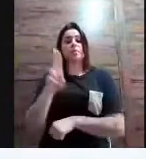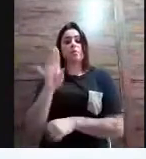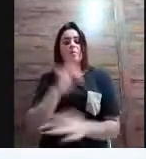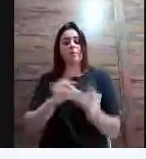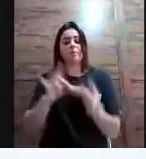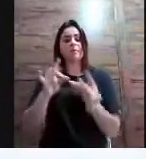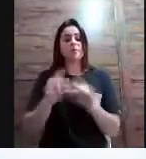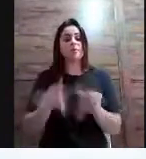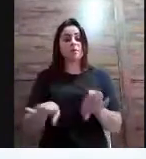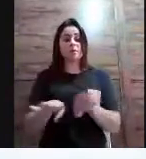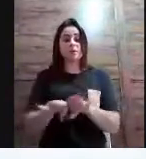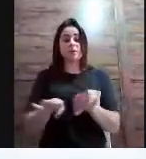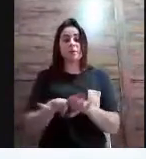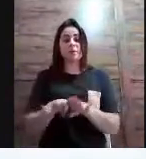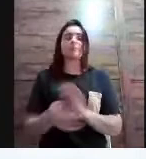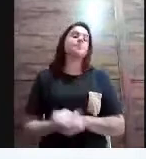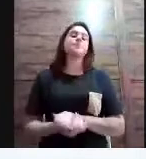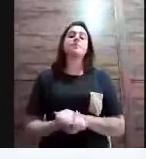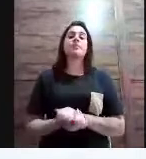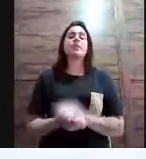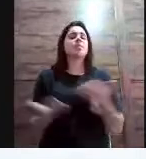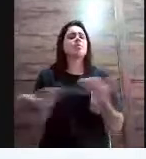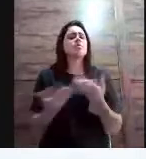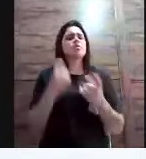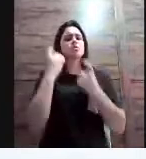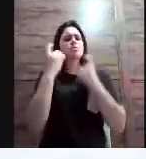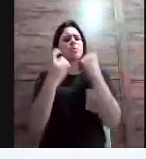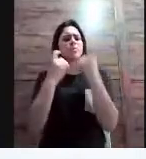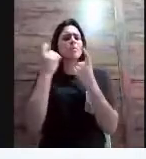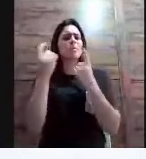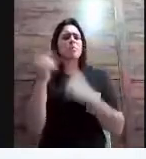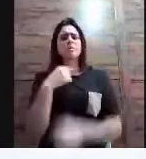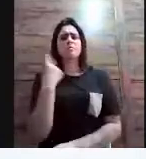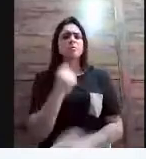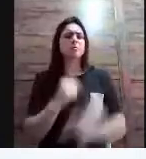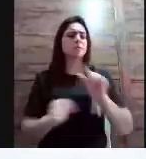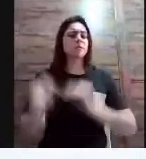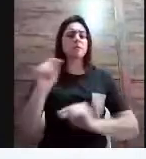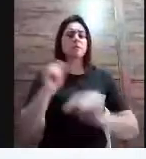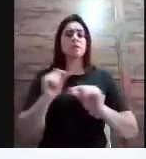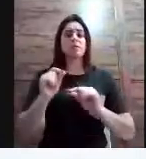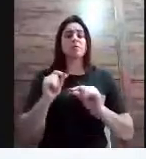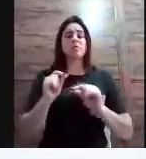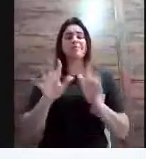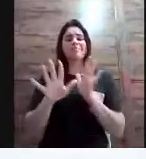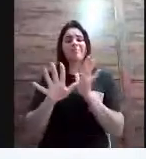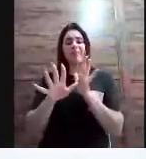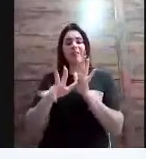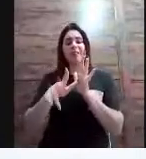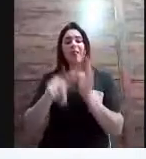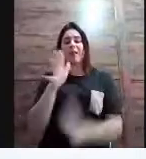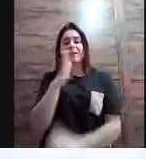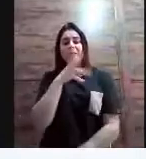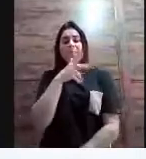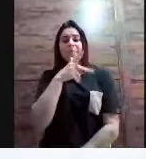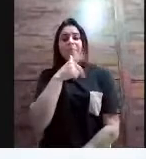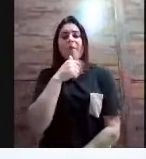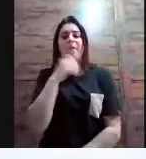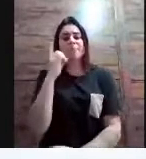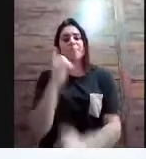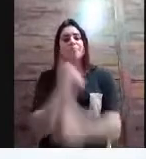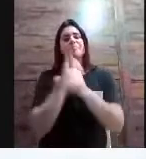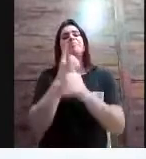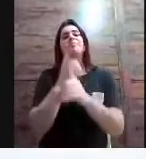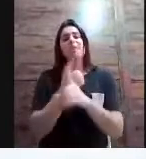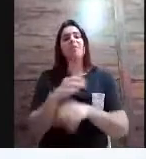uma preocupação nossa, que sempre foi o diagnóstico tardio, isto é, a pessoa fazer o diagnóstico já